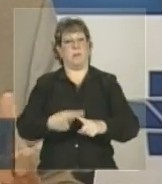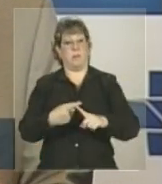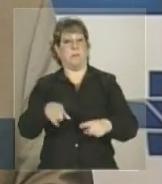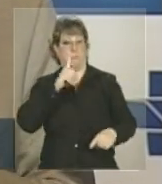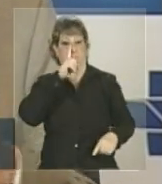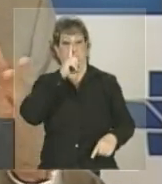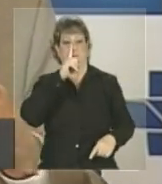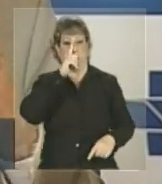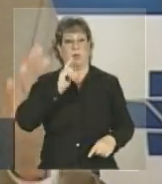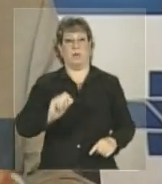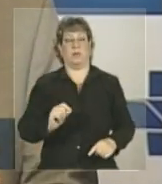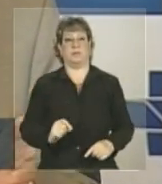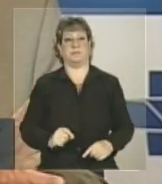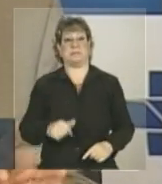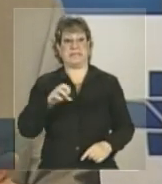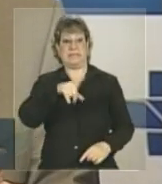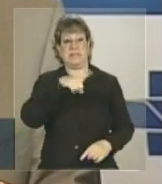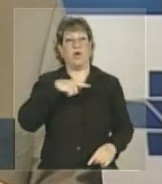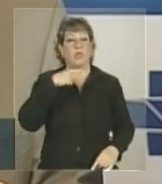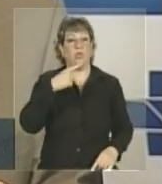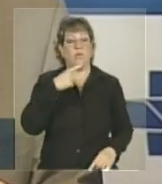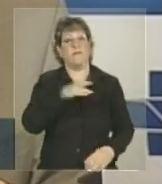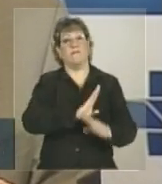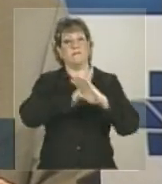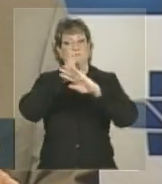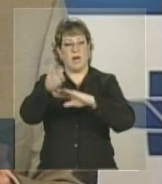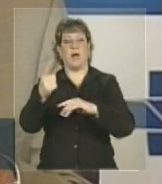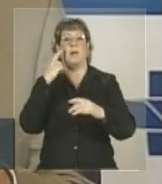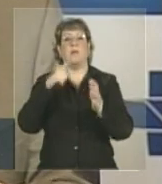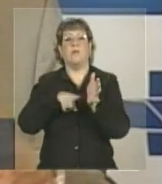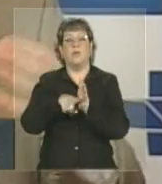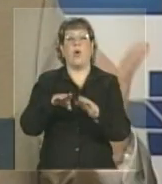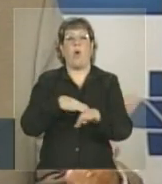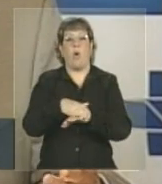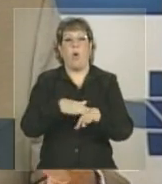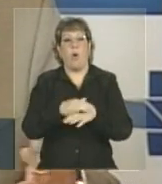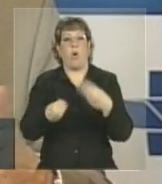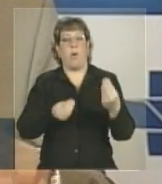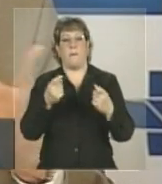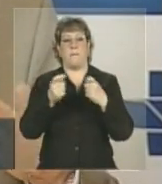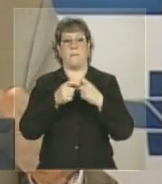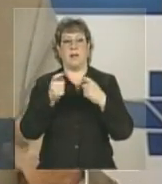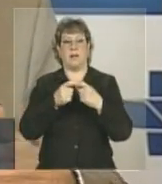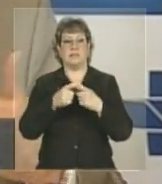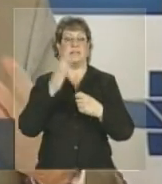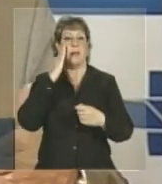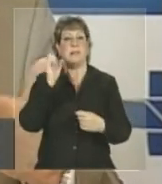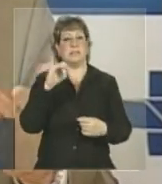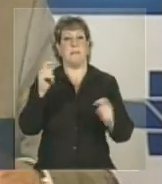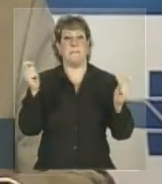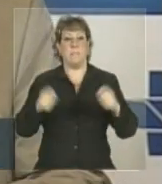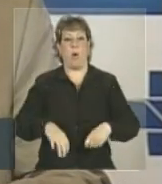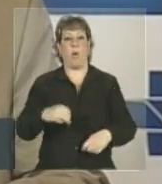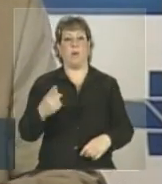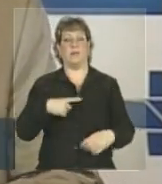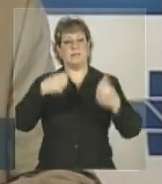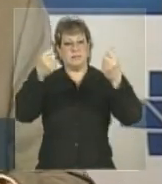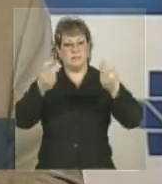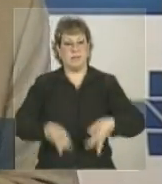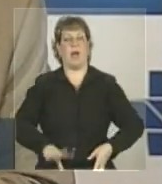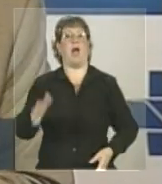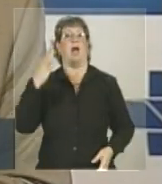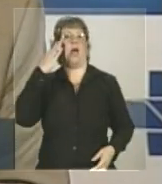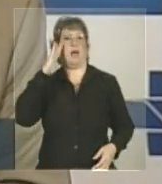ou não, né? Se ela tem dúvida, na unidade de saúde que ela vai, ela pode conversar com o profissional, relatar e ser bem